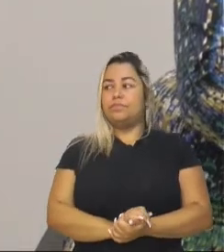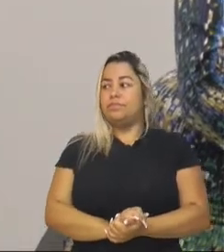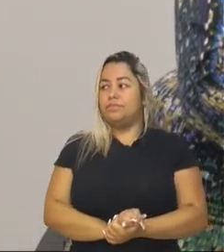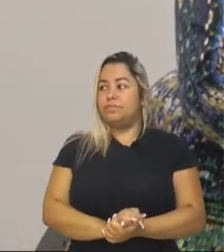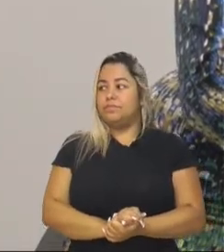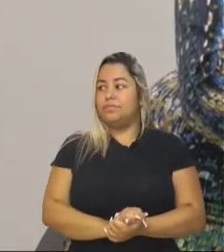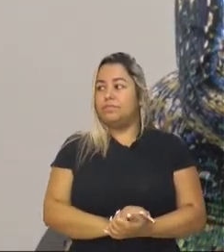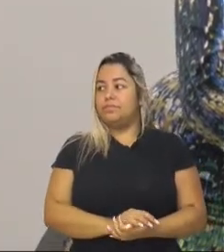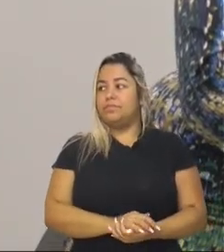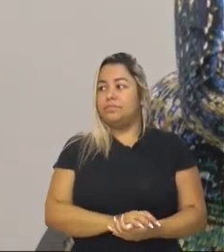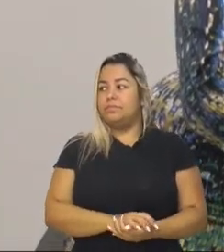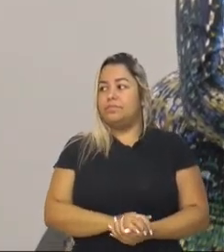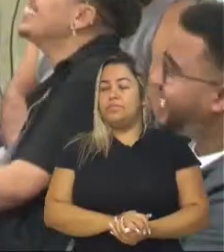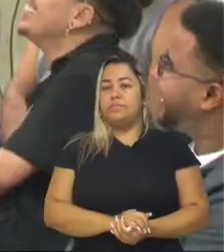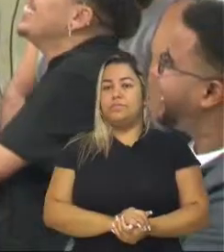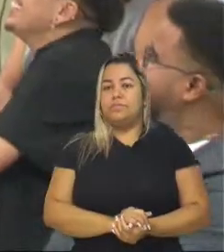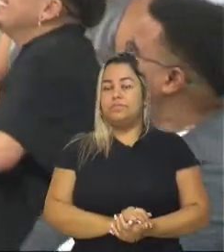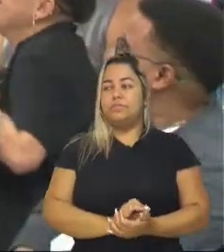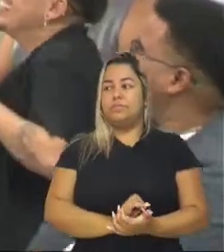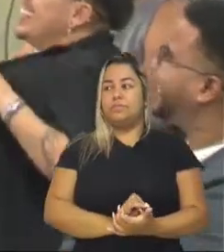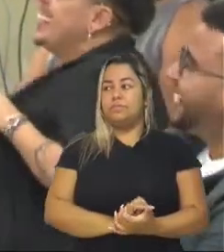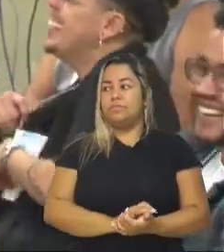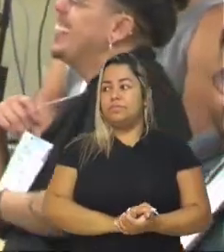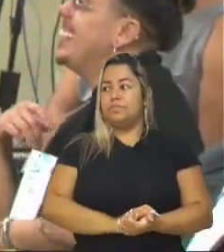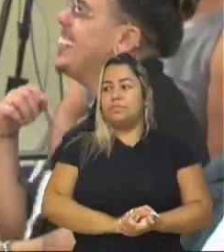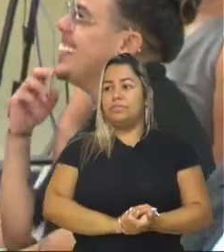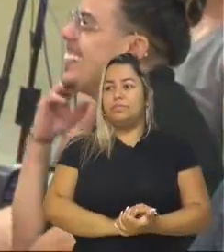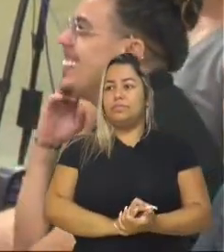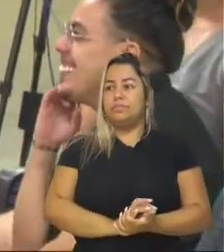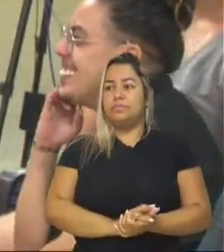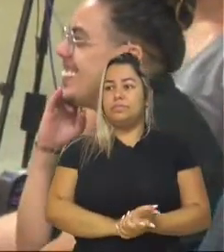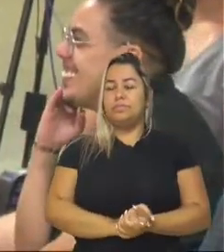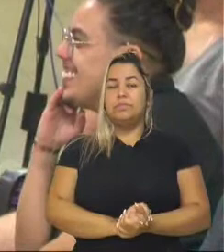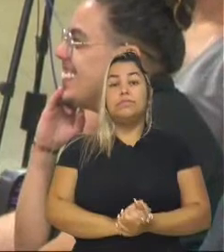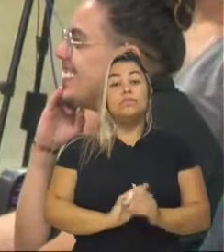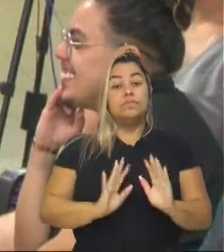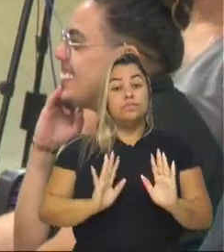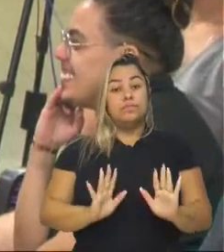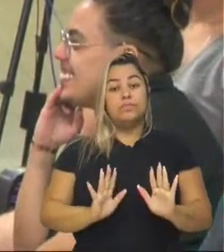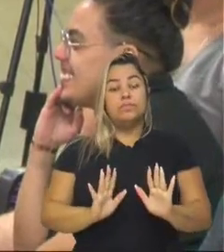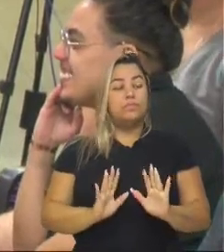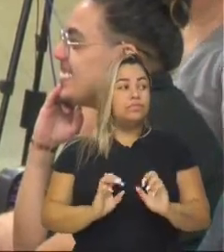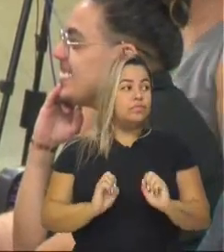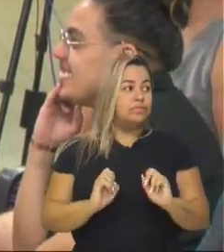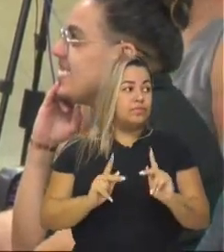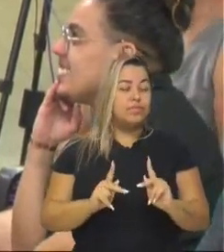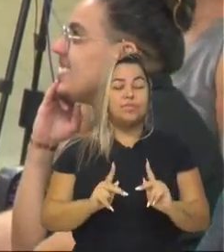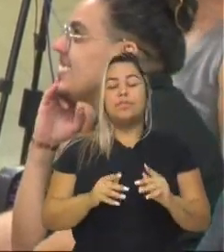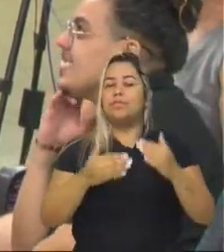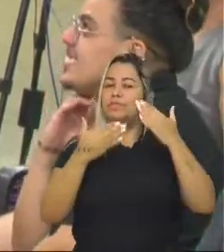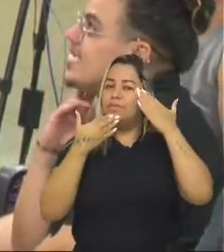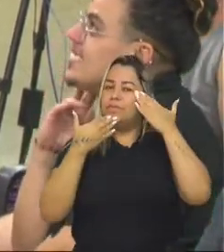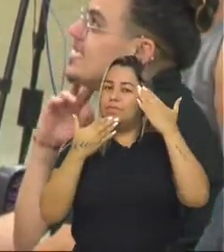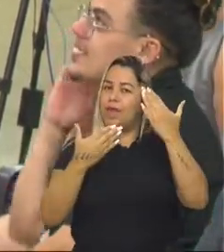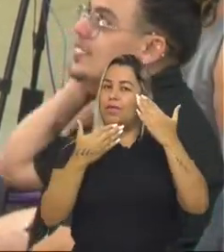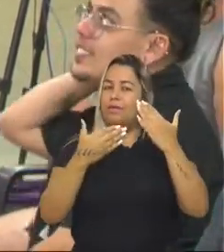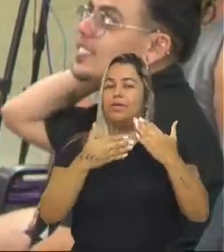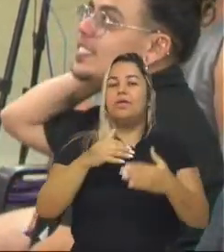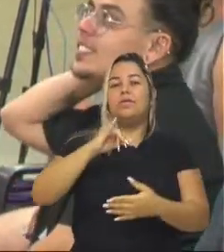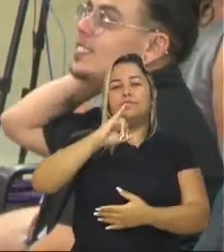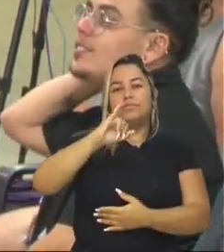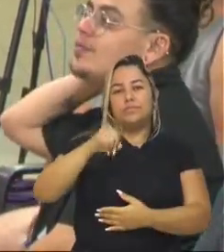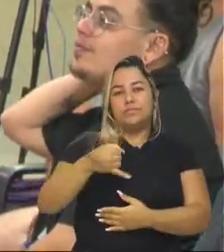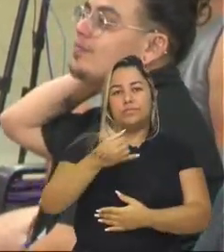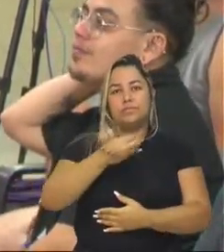Fica bom assim? Isso. Então, primeiro, agradecer essa oportunidade de estar aqui,